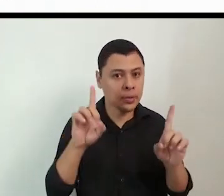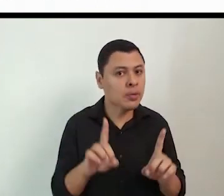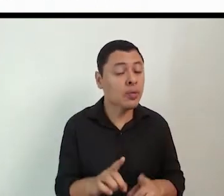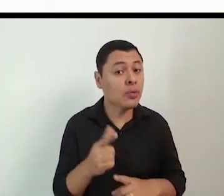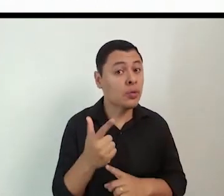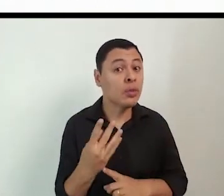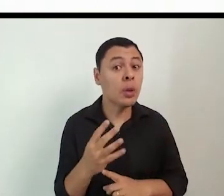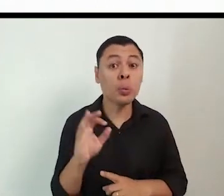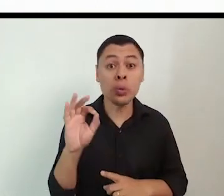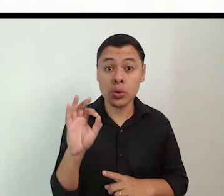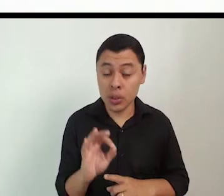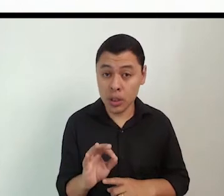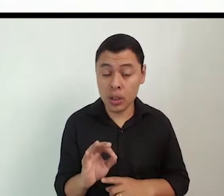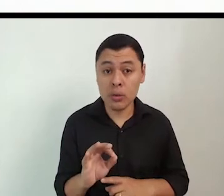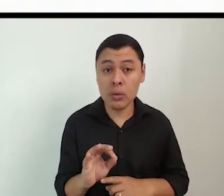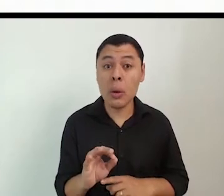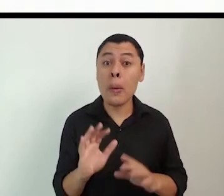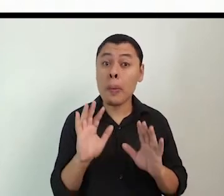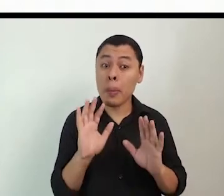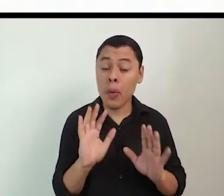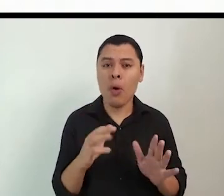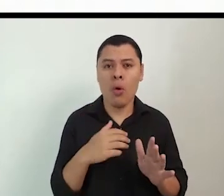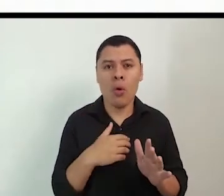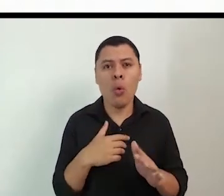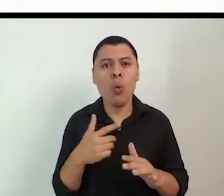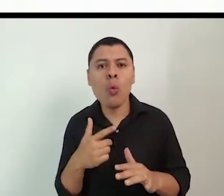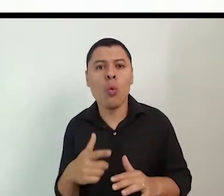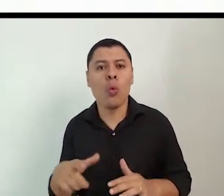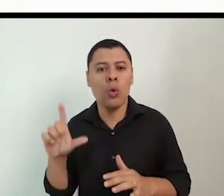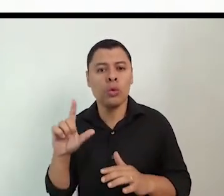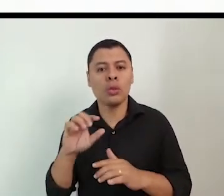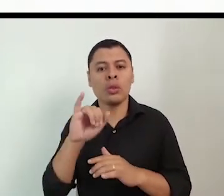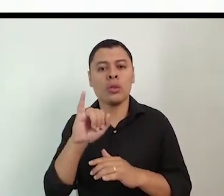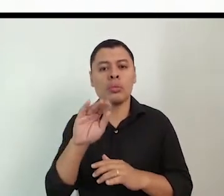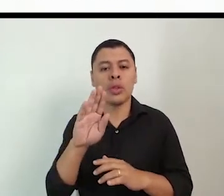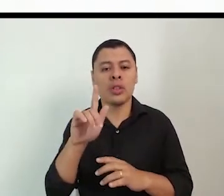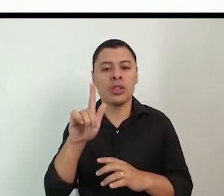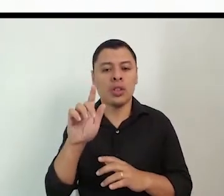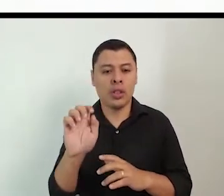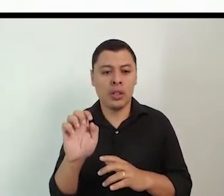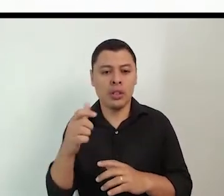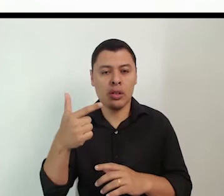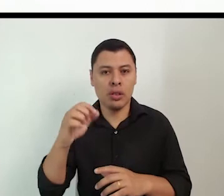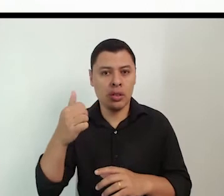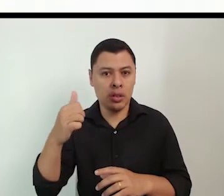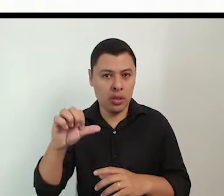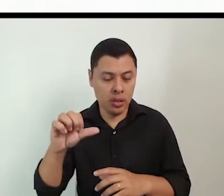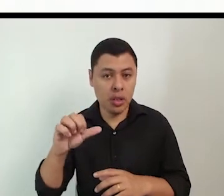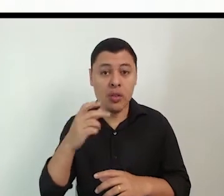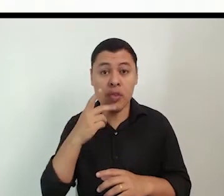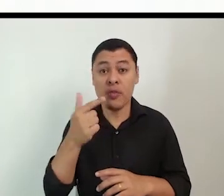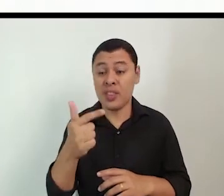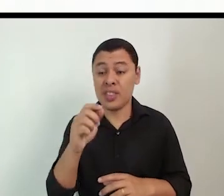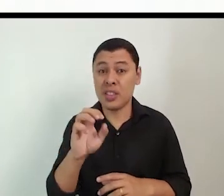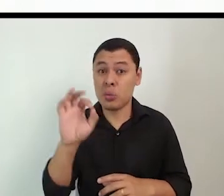um pouquinho mais recente do IBGE, de 2019, que diz que